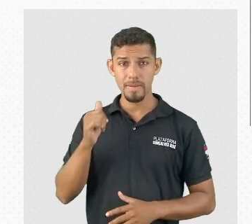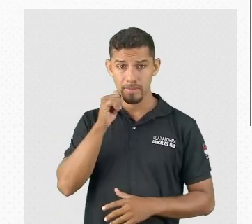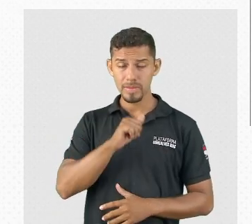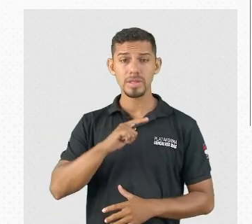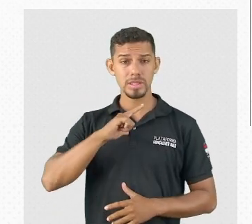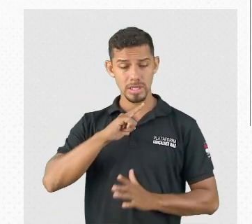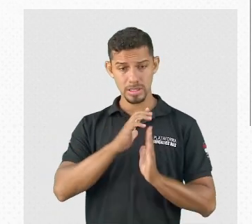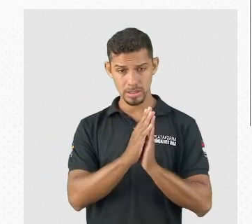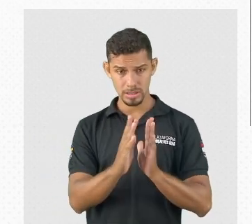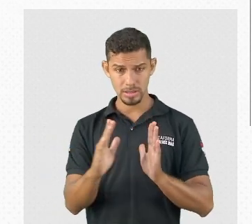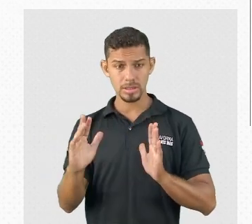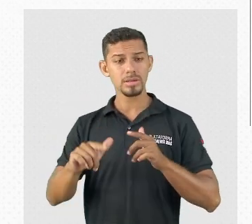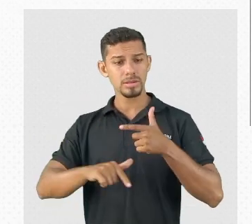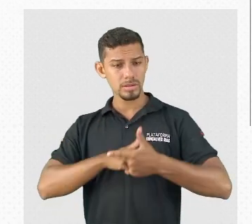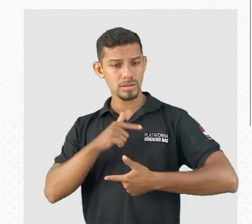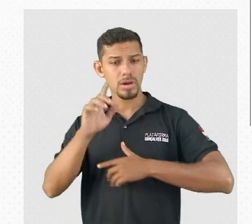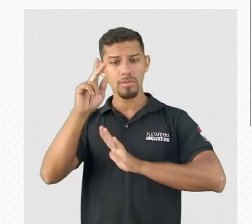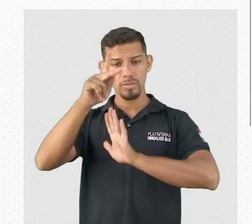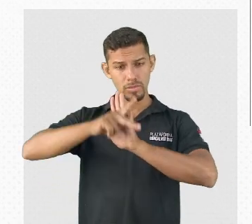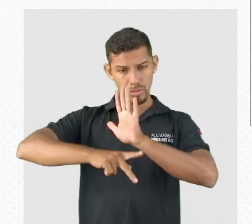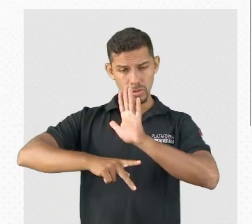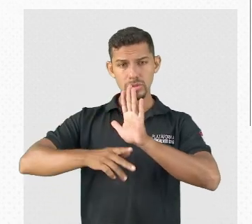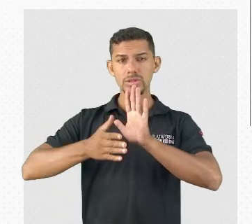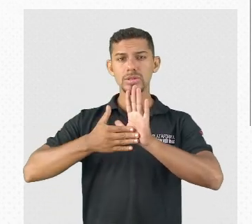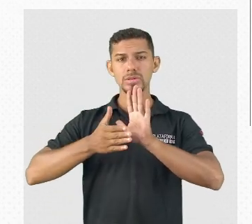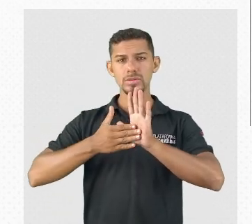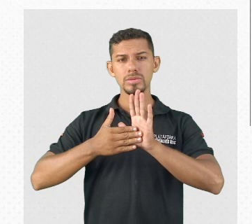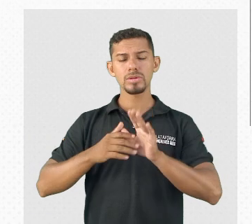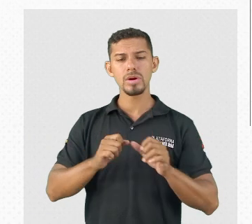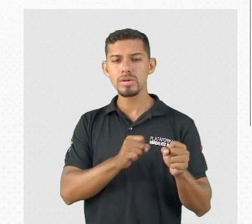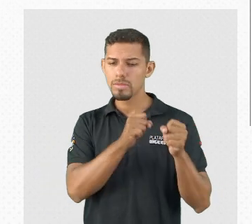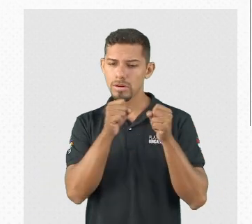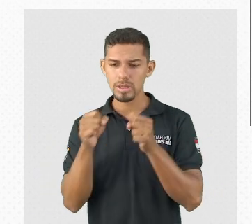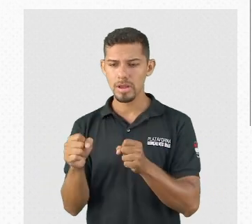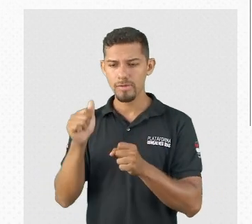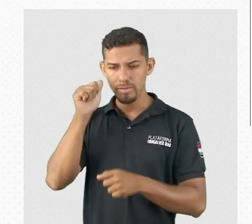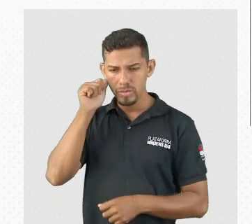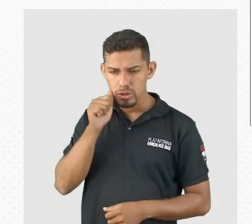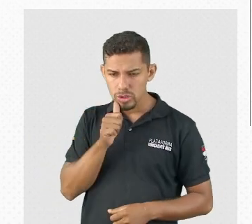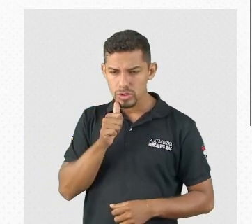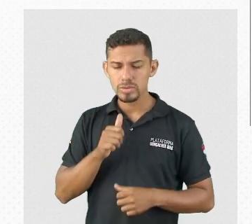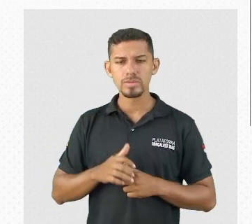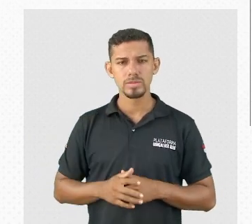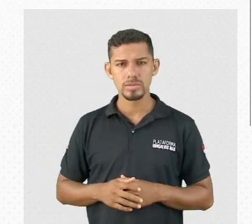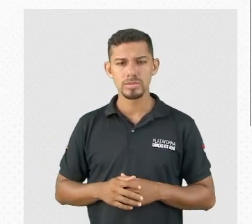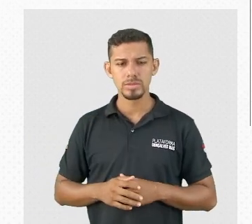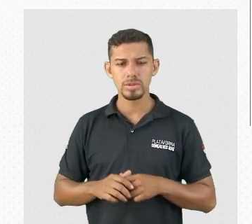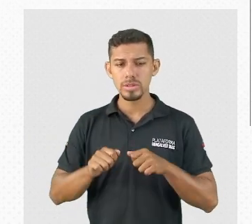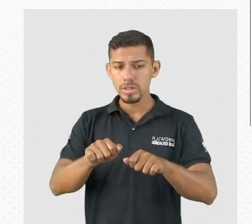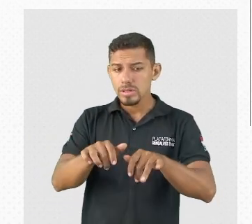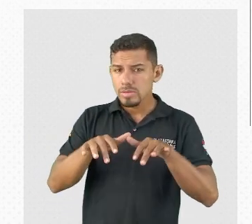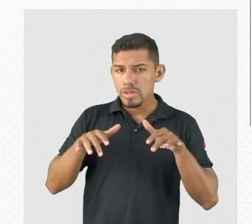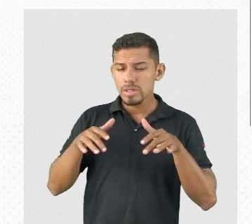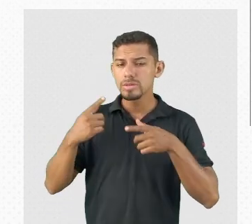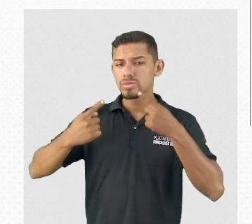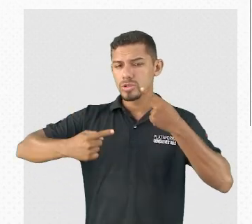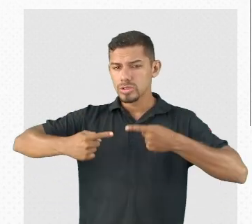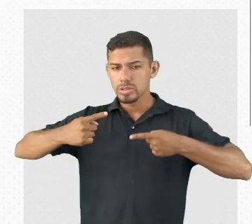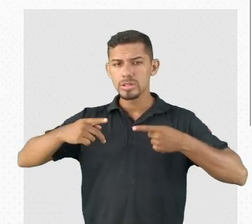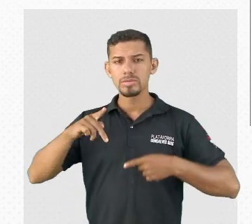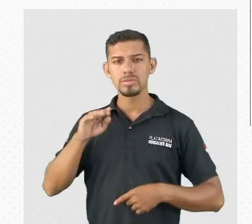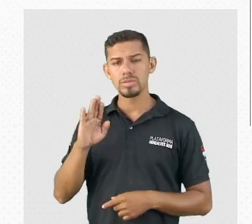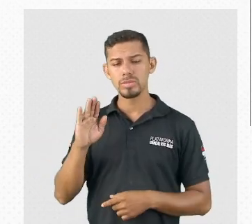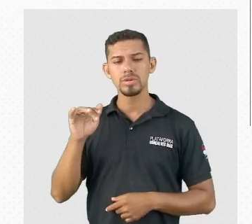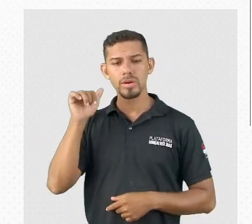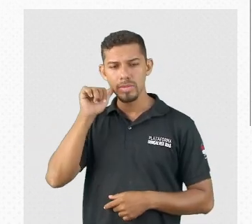uma trajetória ligada a projetos que tenham a ver com empoderamento feminino, que tem a ver com a ampliação de políticas públicas